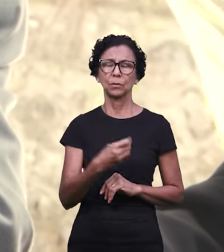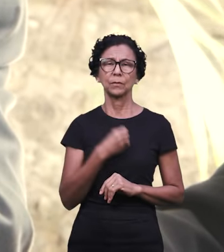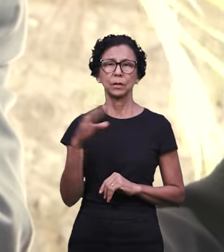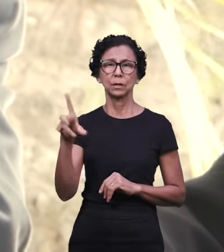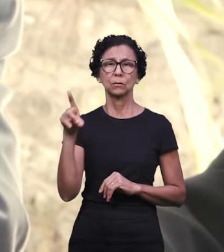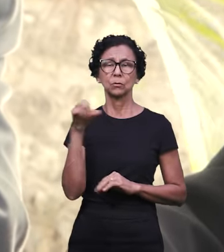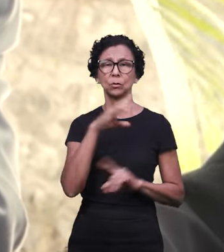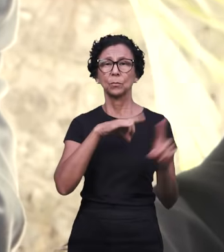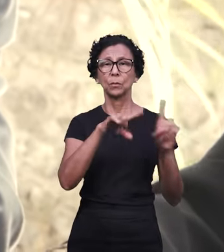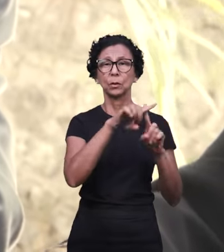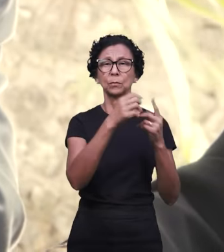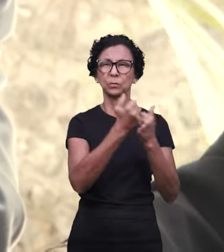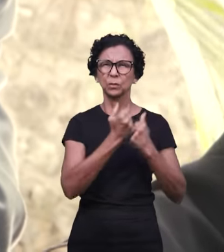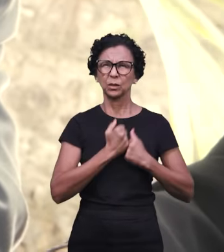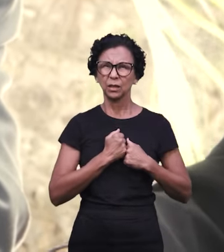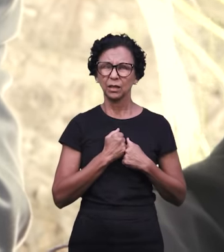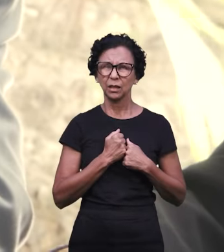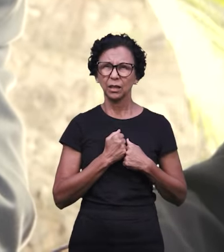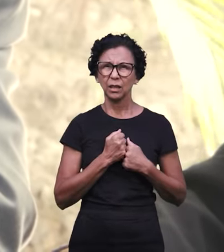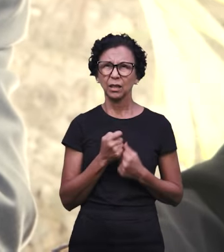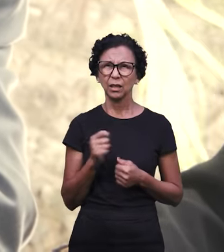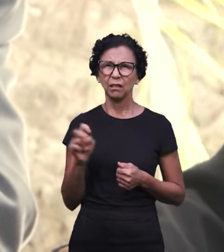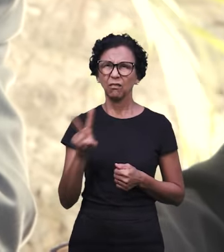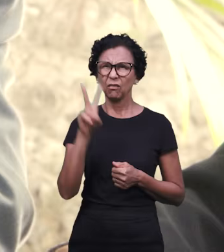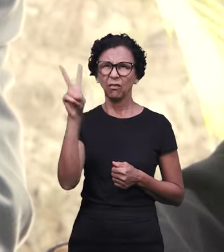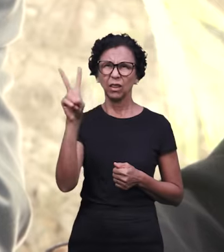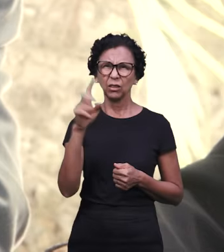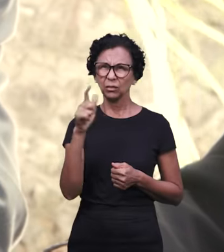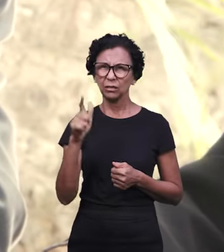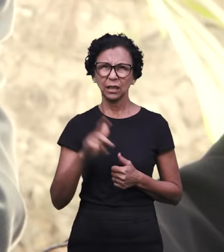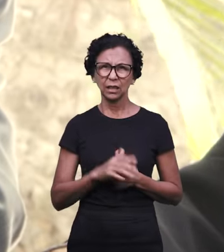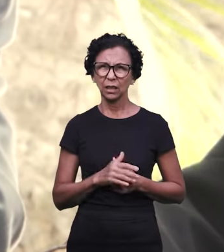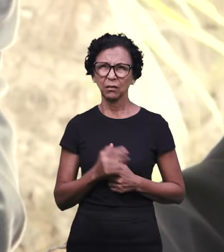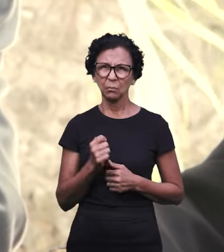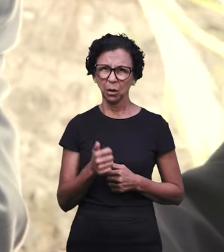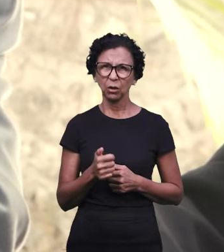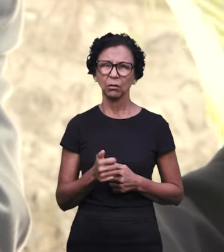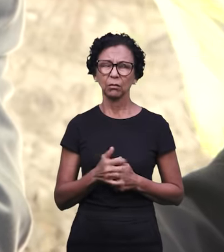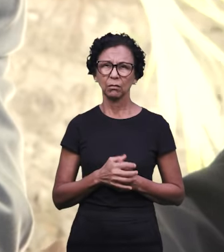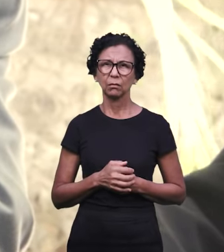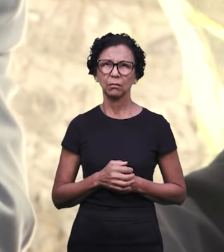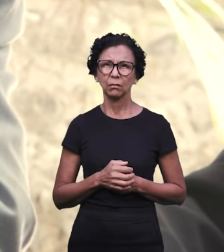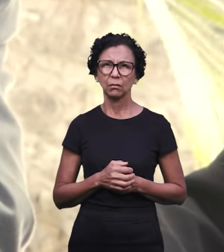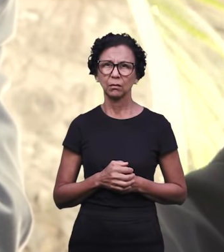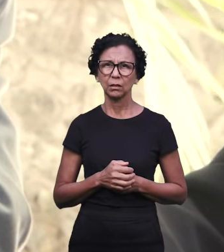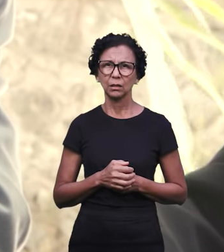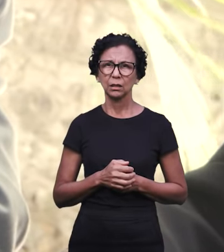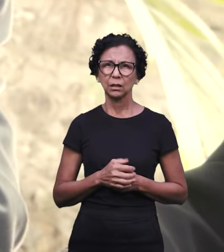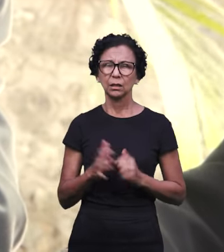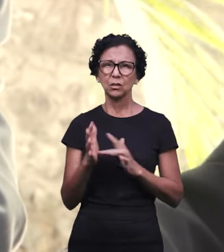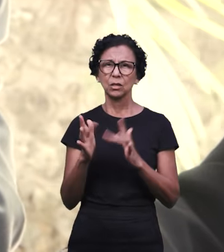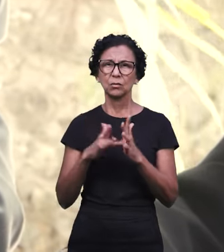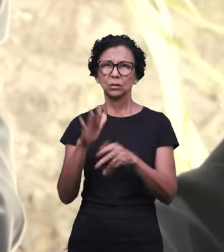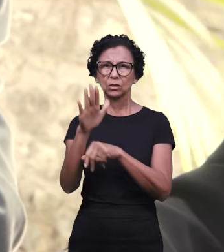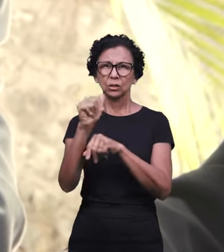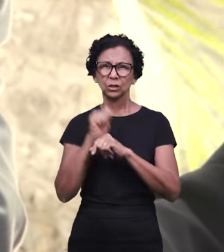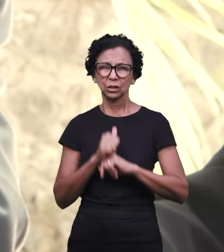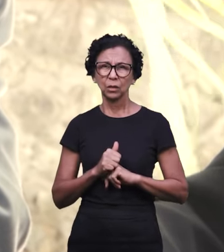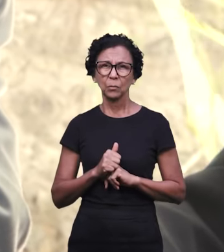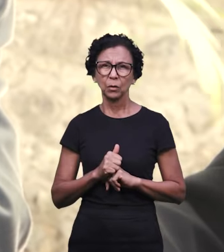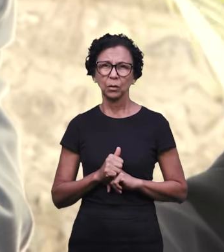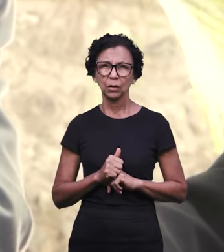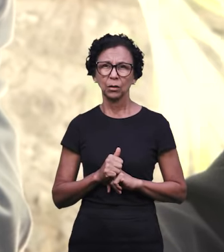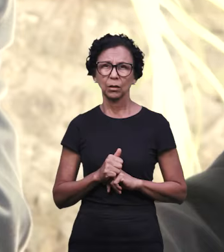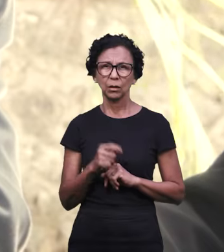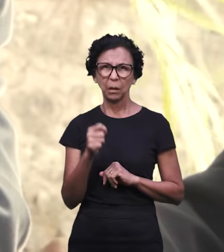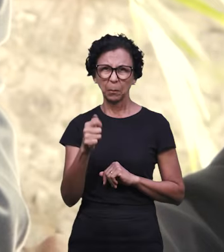salvação? O chamado é pouco? Foi pouco? Quando as pessoas sentem que